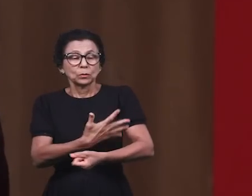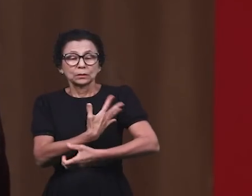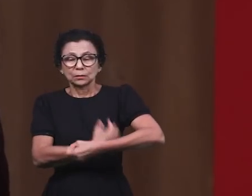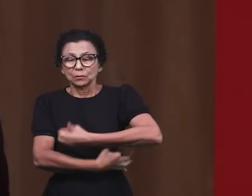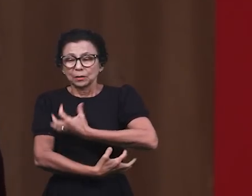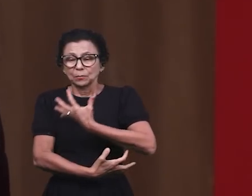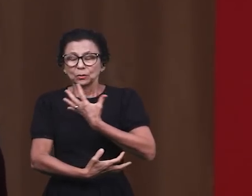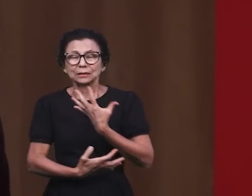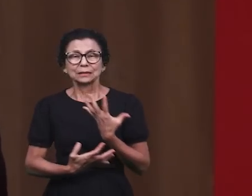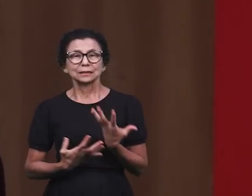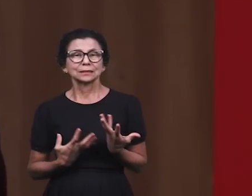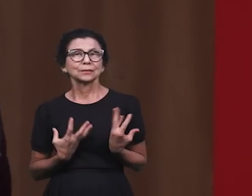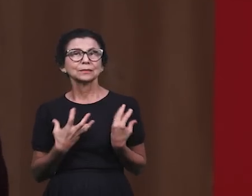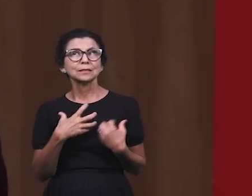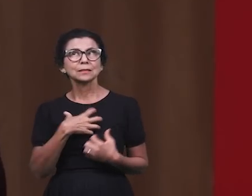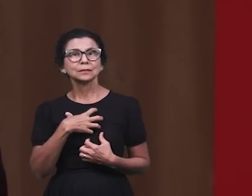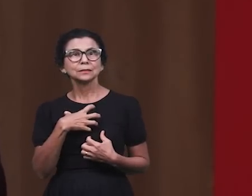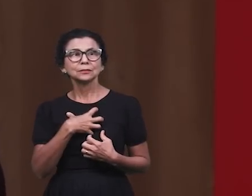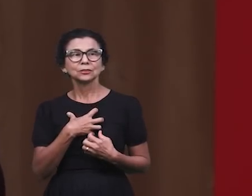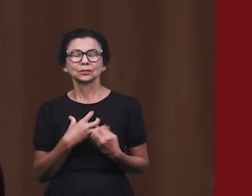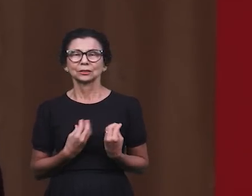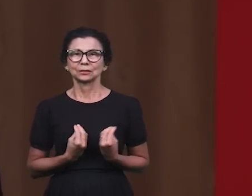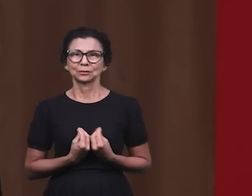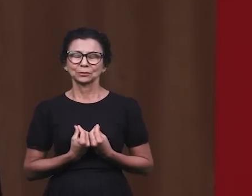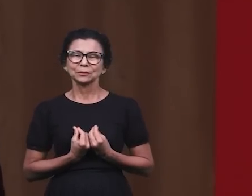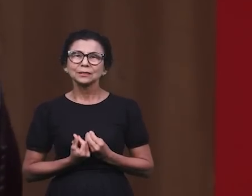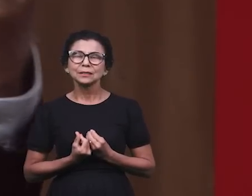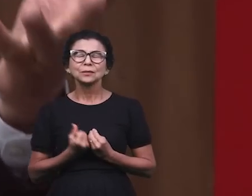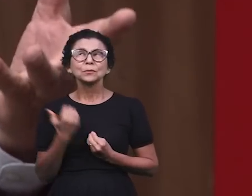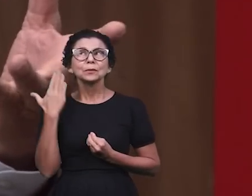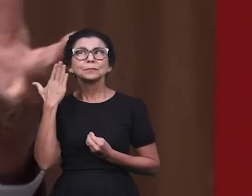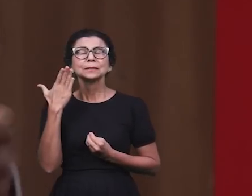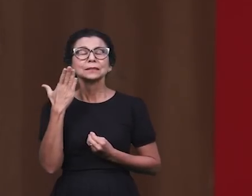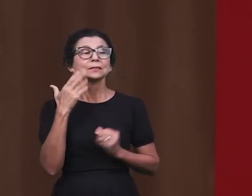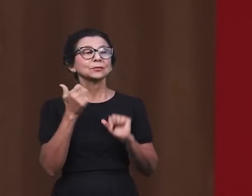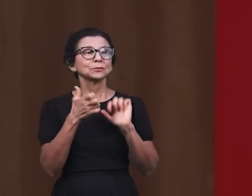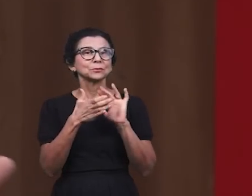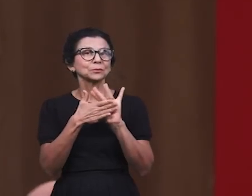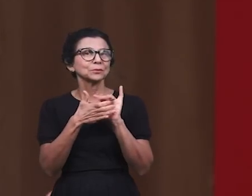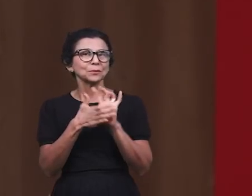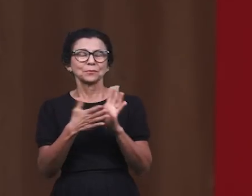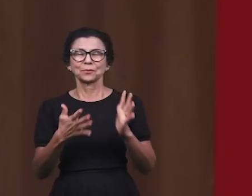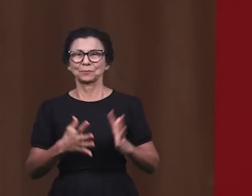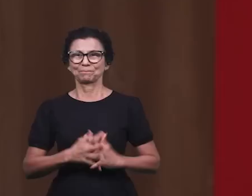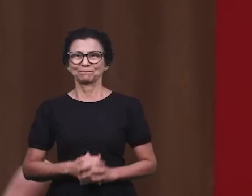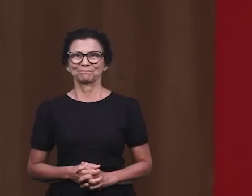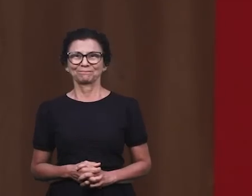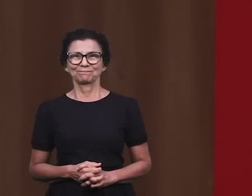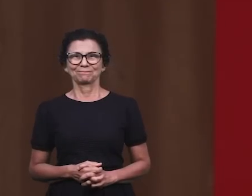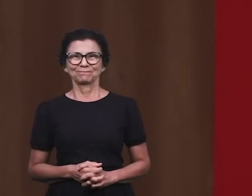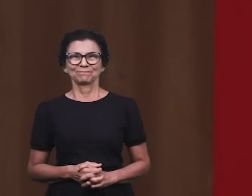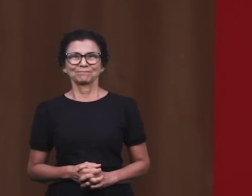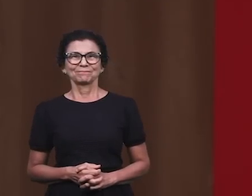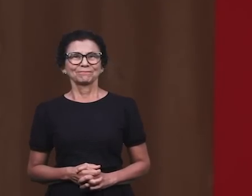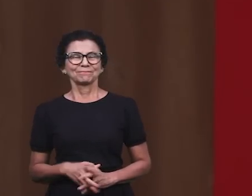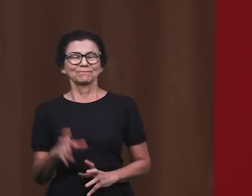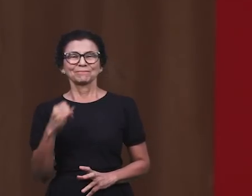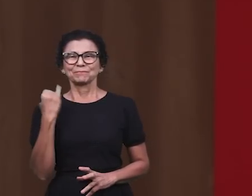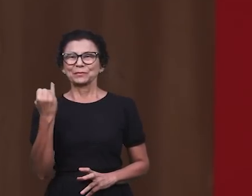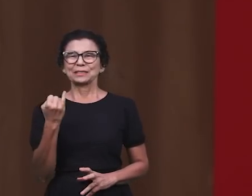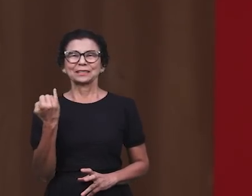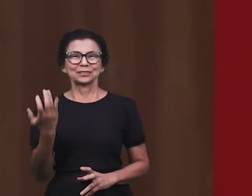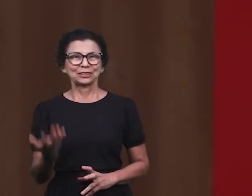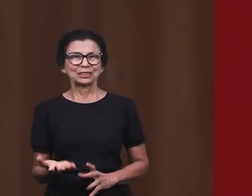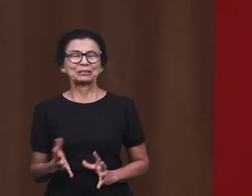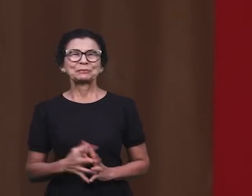assim, sentindo o que o louvor ele quer transmitir para você. Isso eu acho que é indispensável, né, na